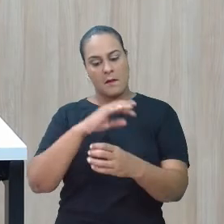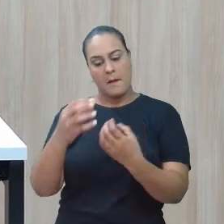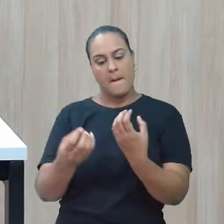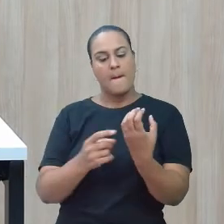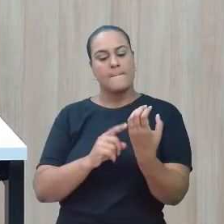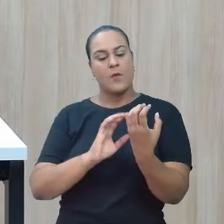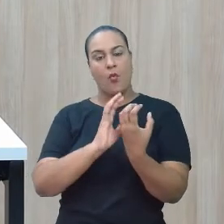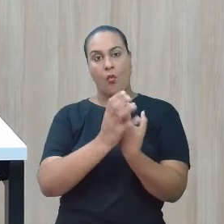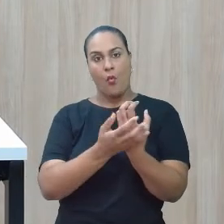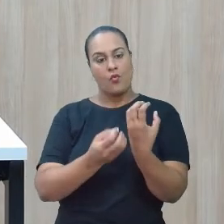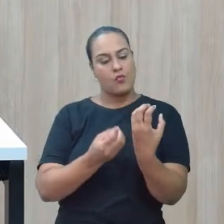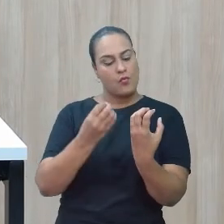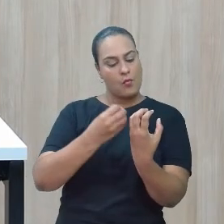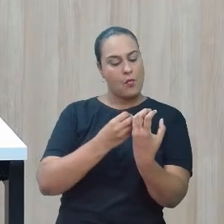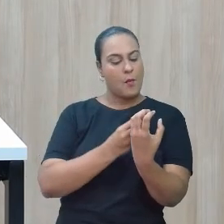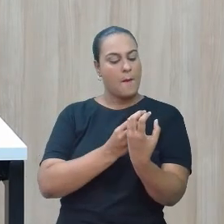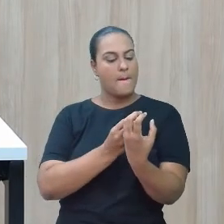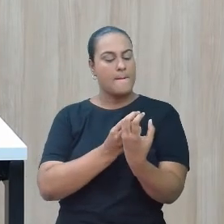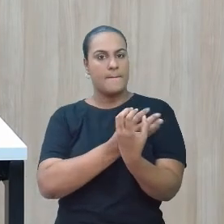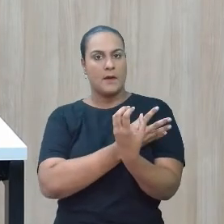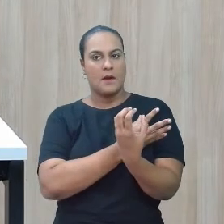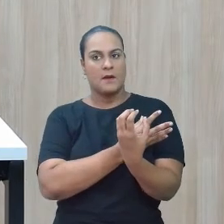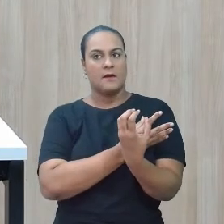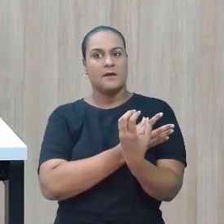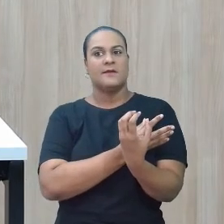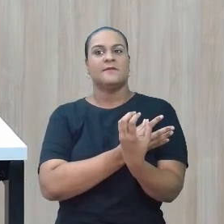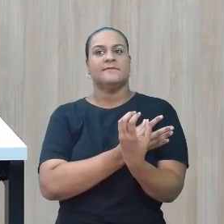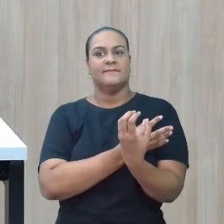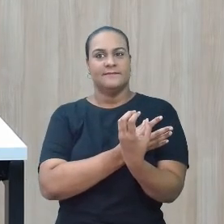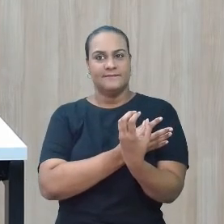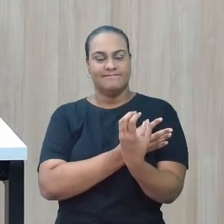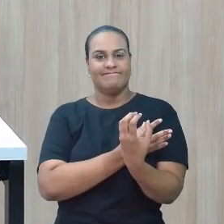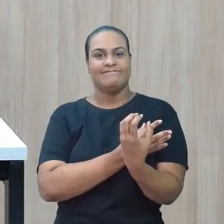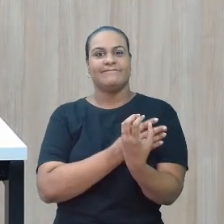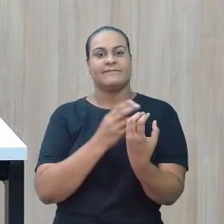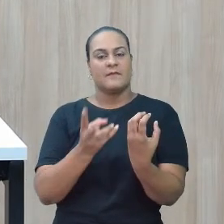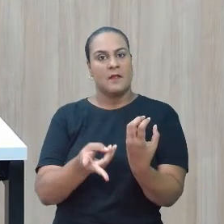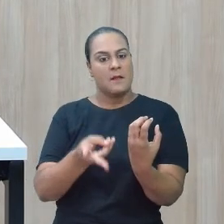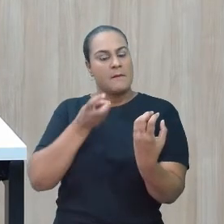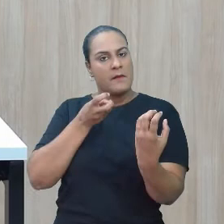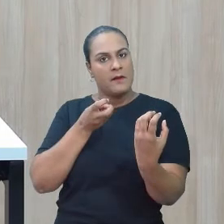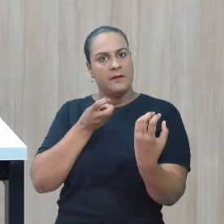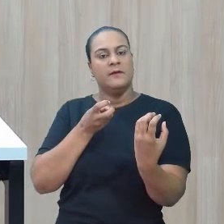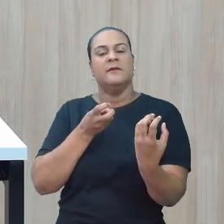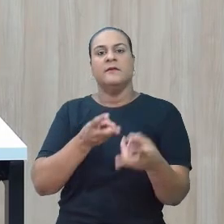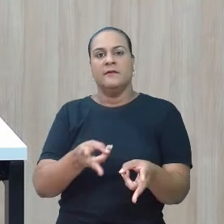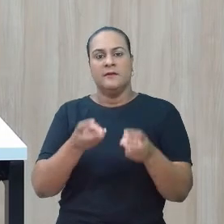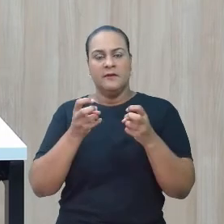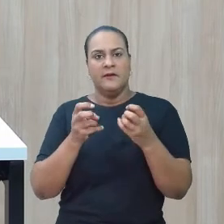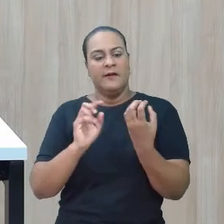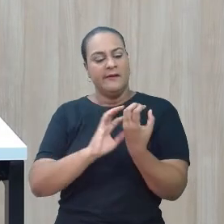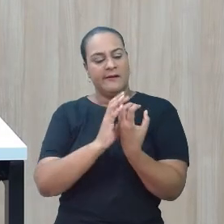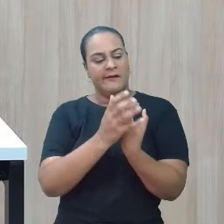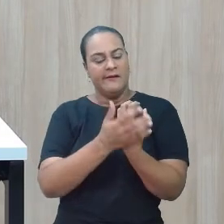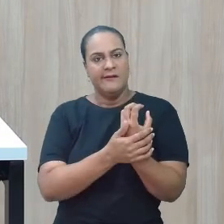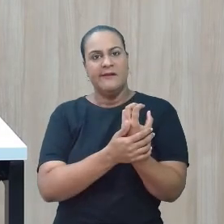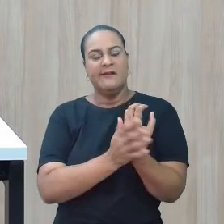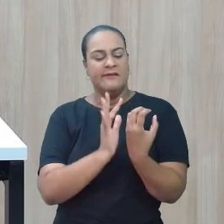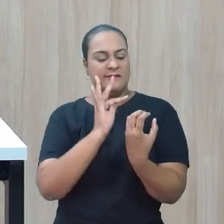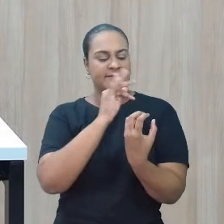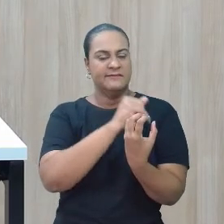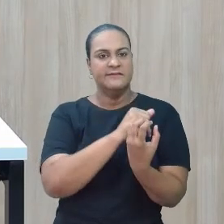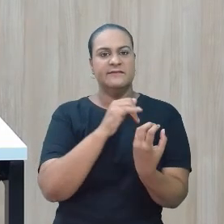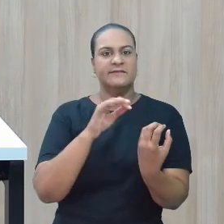ela tem que ser, vamos dizer, interpretada, codificada lá na retina, no finalzinho